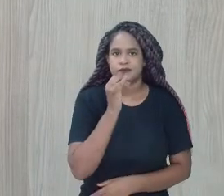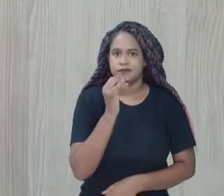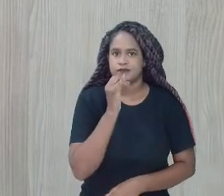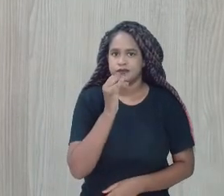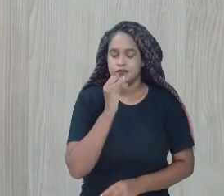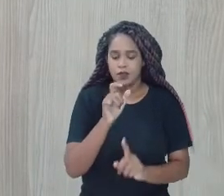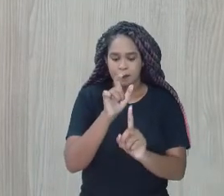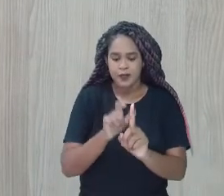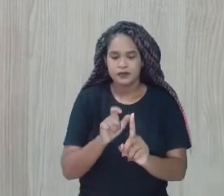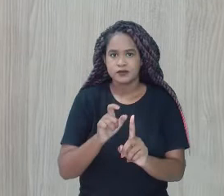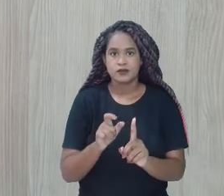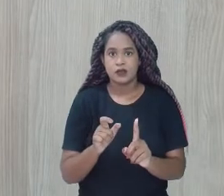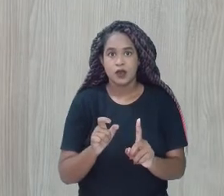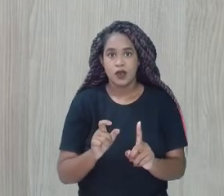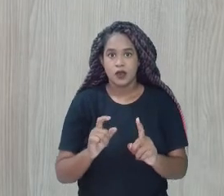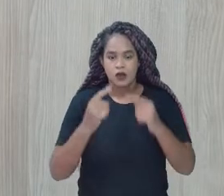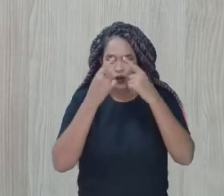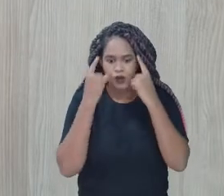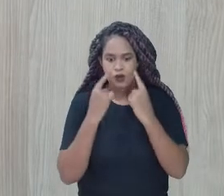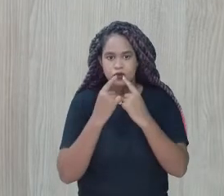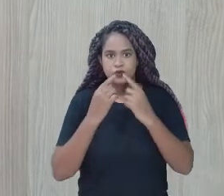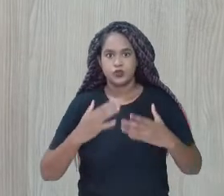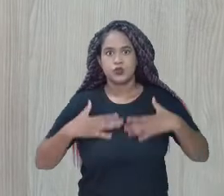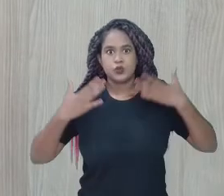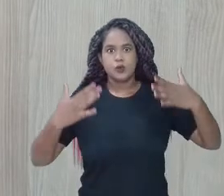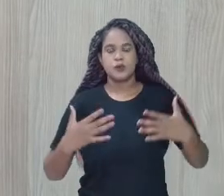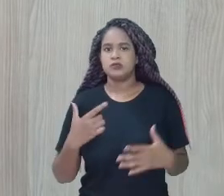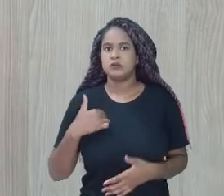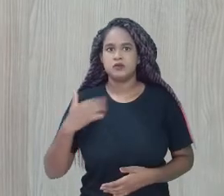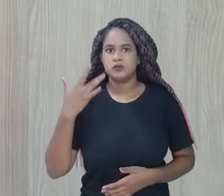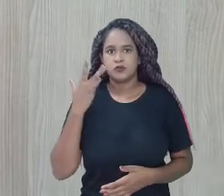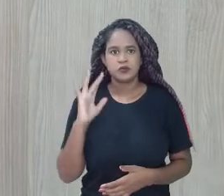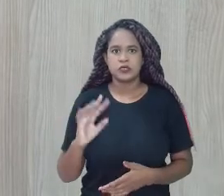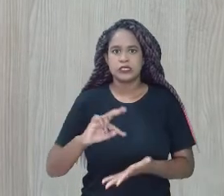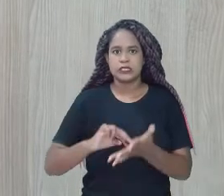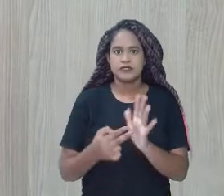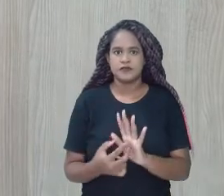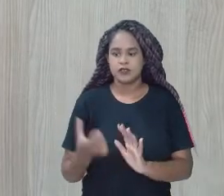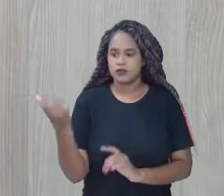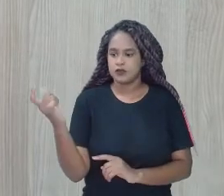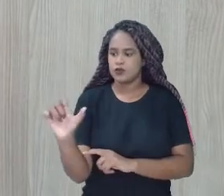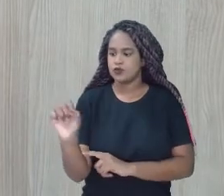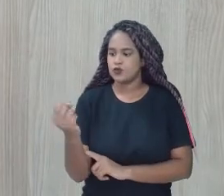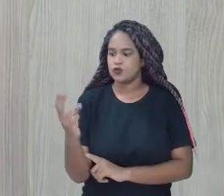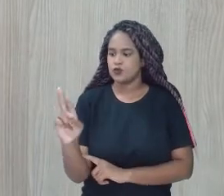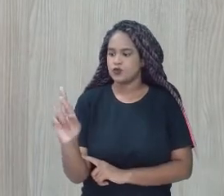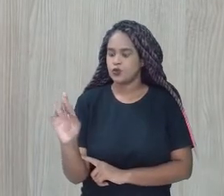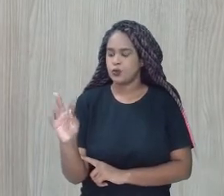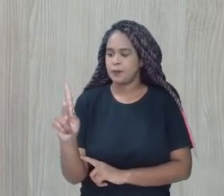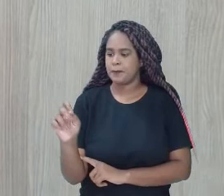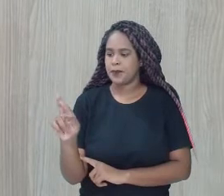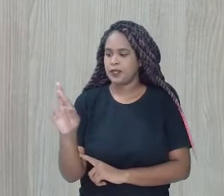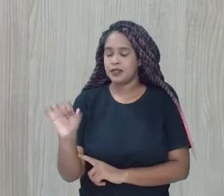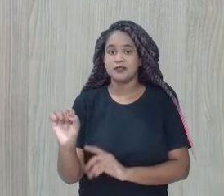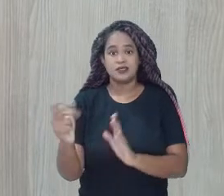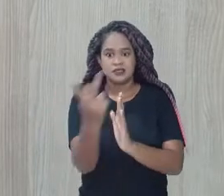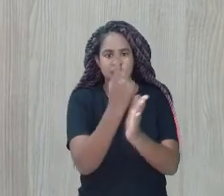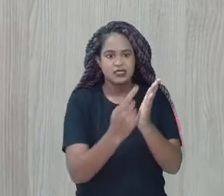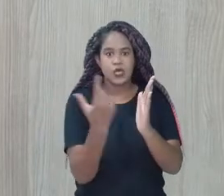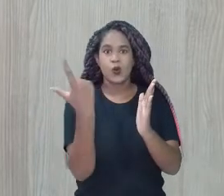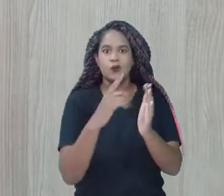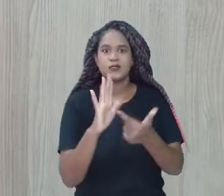a personagem fez uma cara surpresa. Eu não sei o significado da palavra surpresa. Então, a HQ, o mangá, ela vai me dar